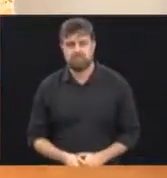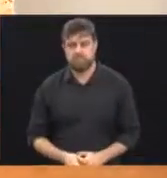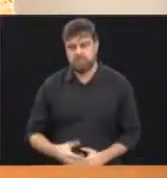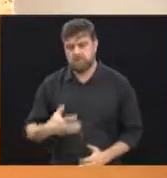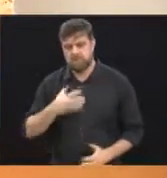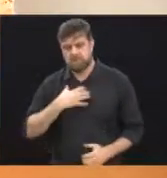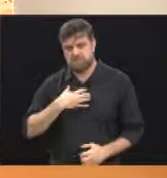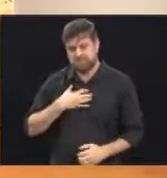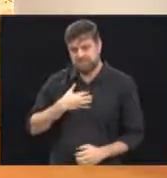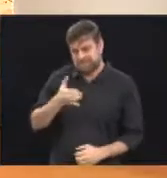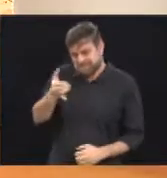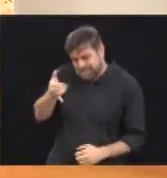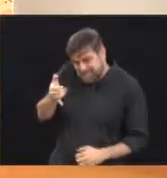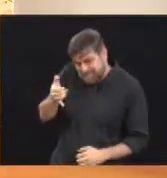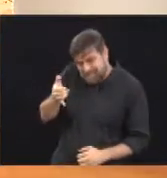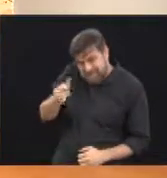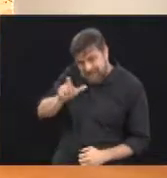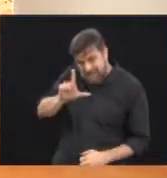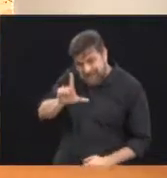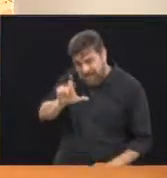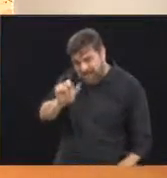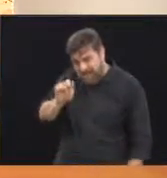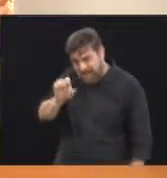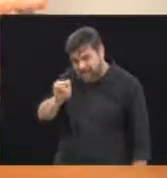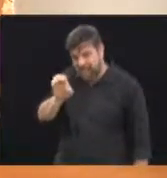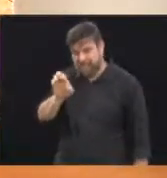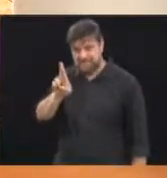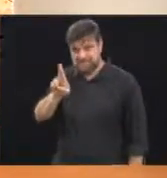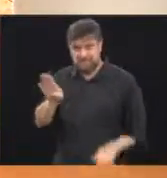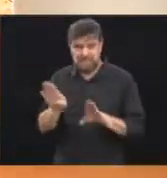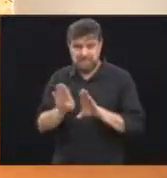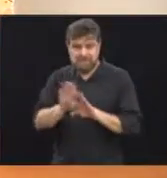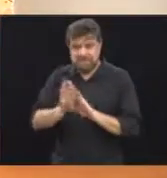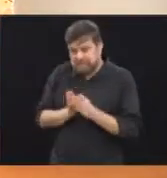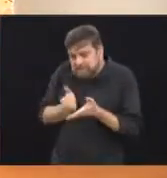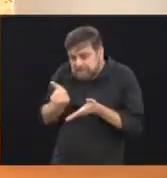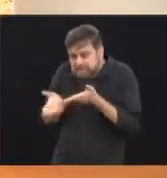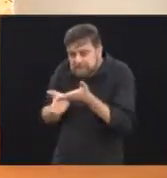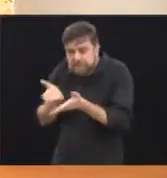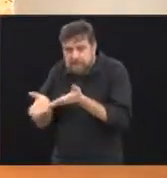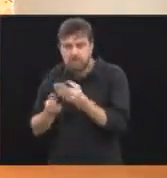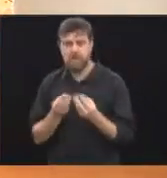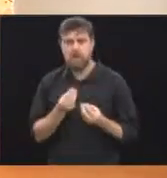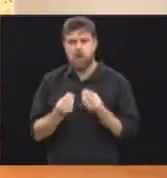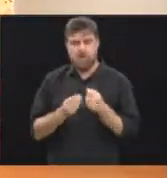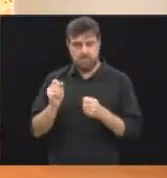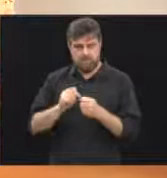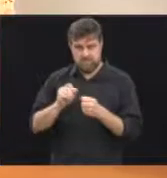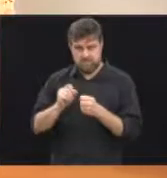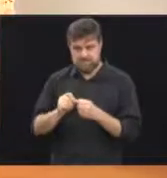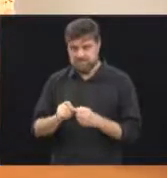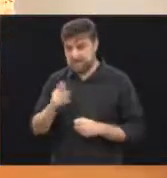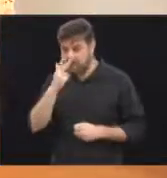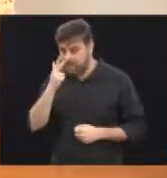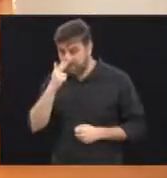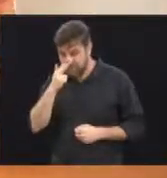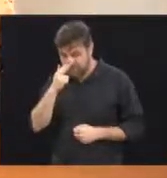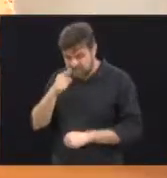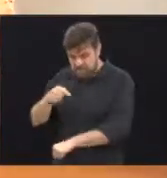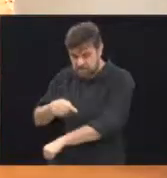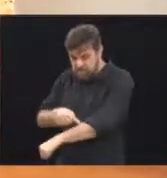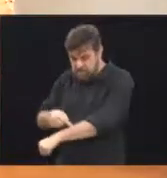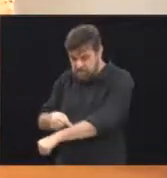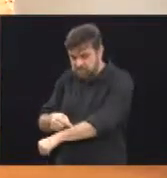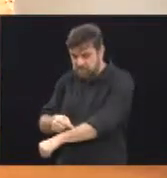com uso de laser, e seja com uso de beta-terapia, que é como se fosse uma radioterapia